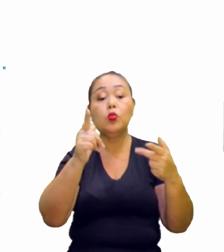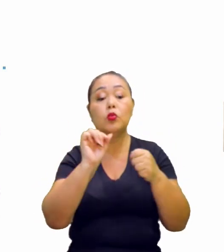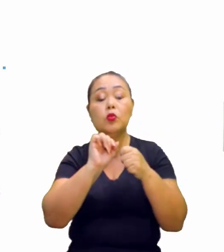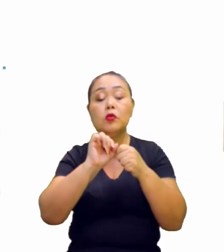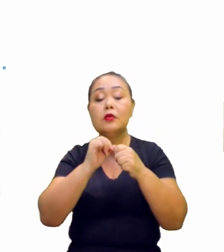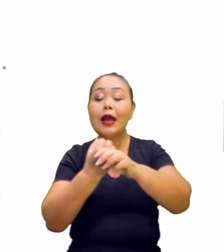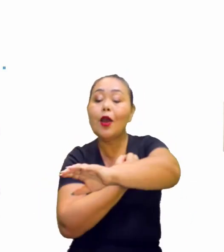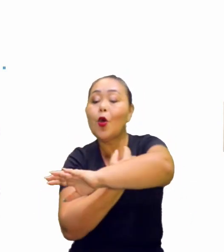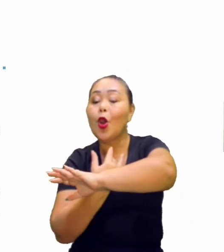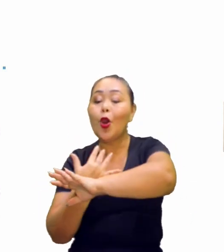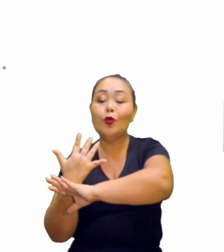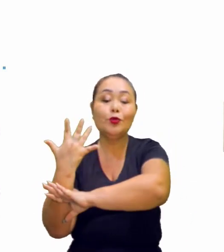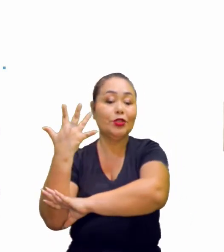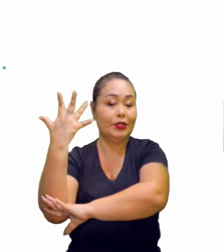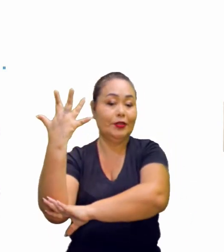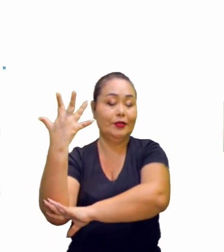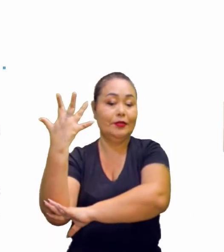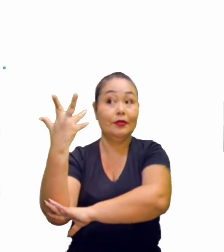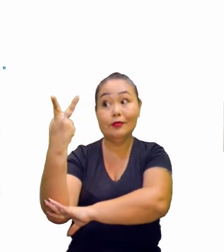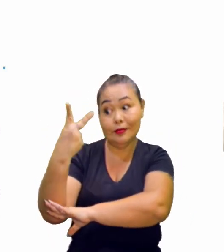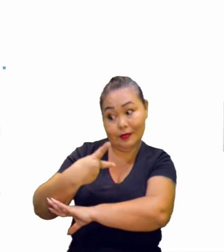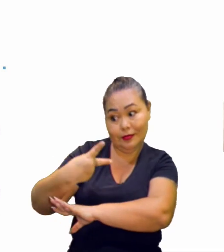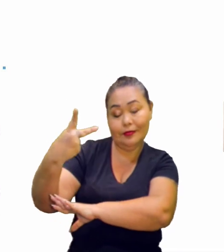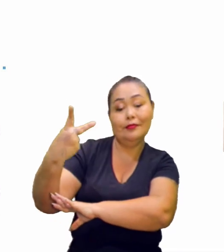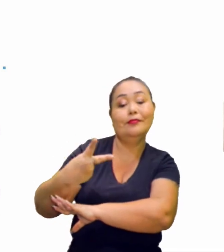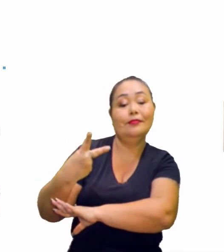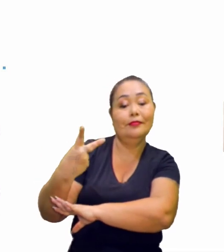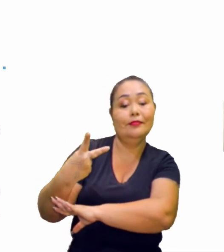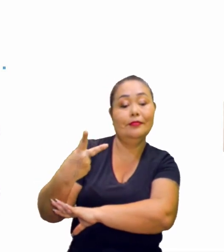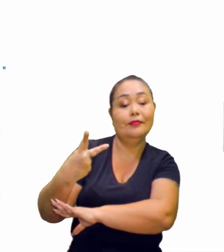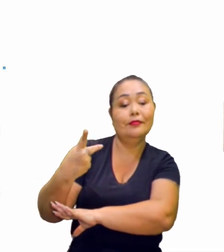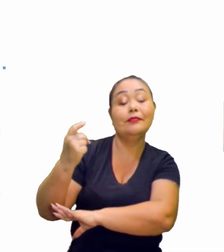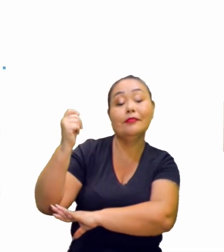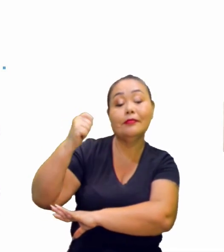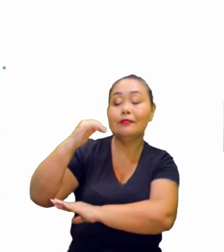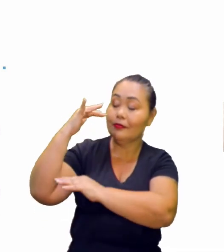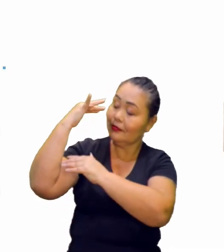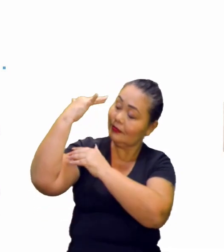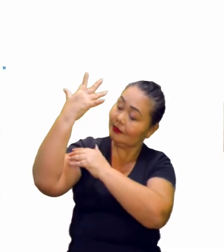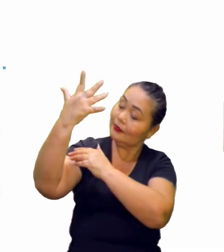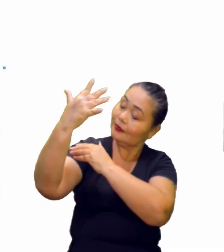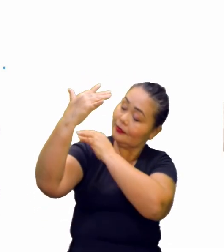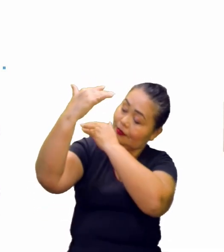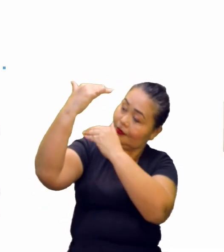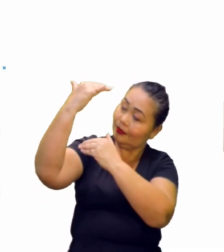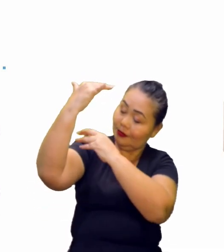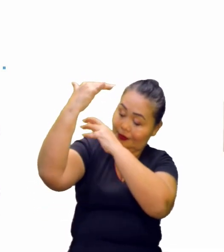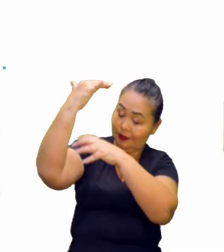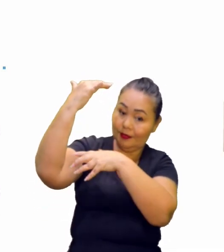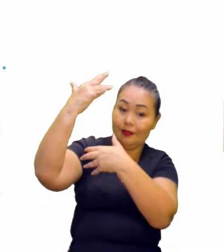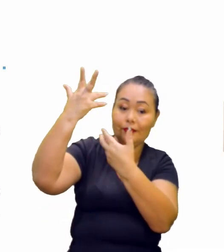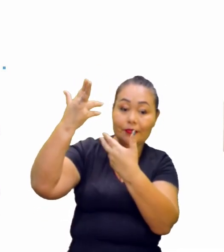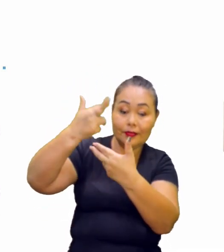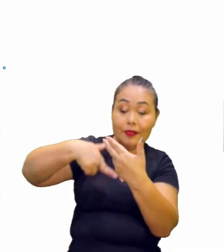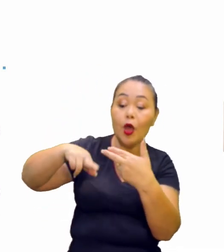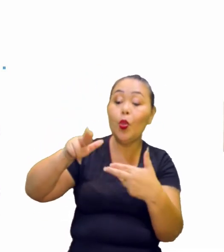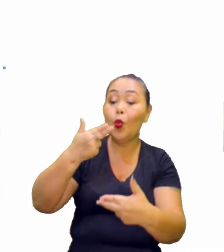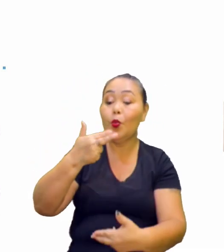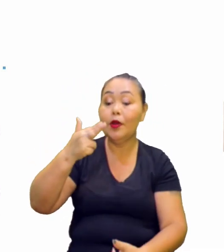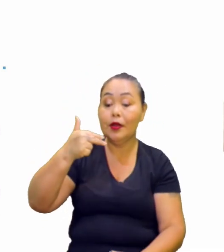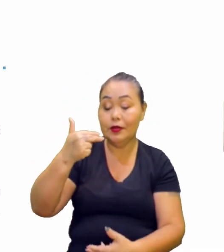funções ecológicas. Que maravilha! Fornecendo o sombreamento e a reciclagem dos nutrientes,